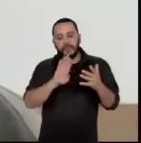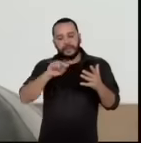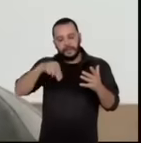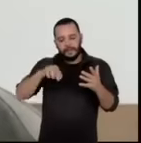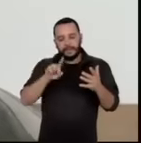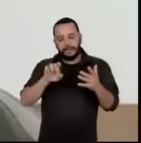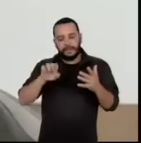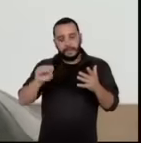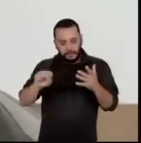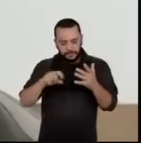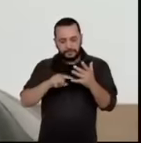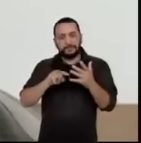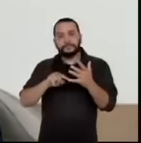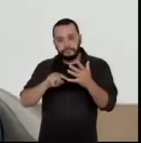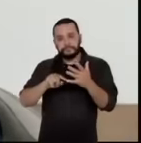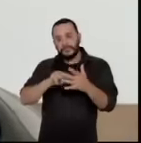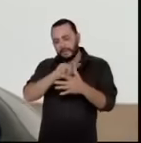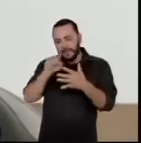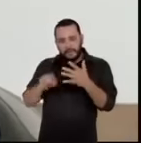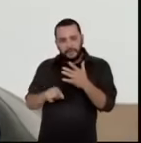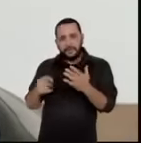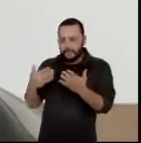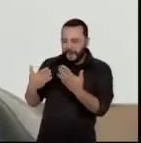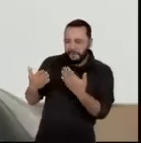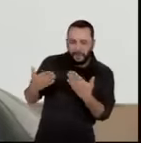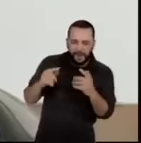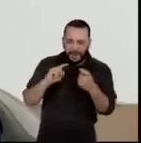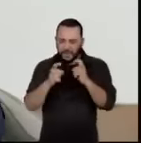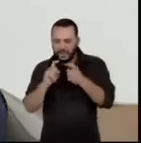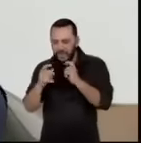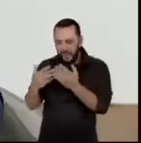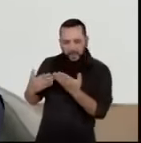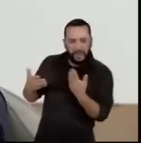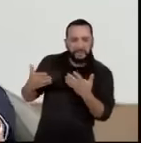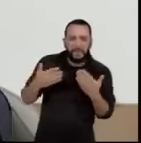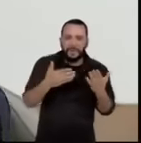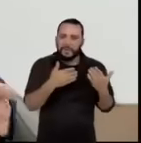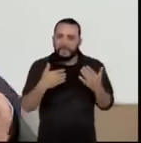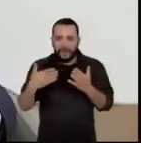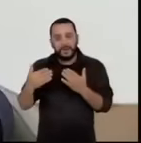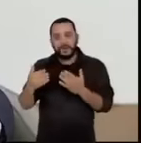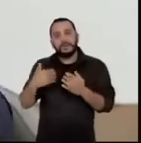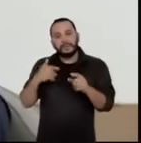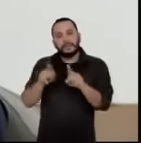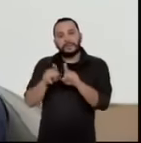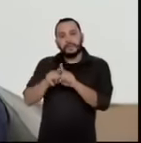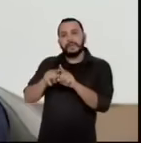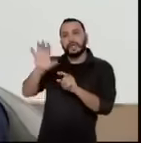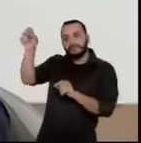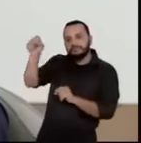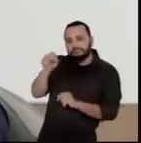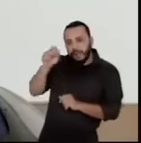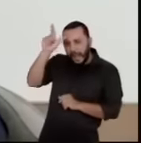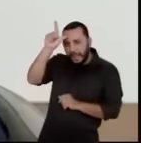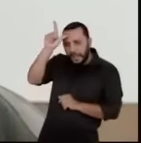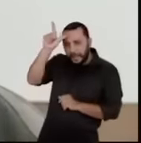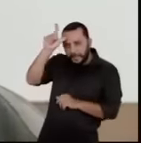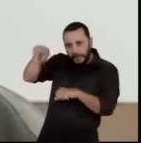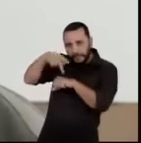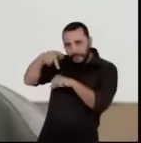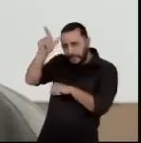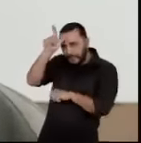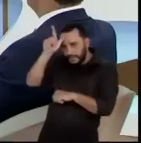esses pontos que eu estou me referindo aqui. Fomos conversar com os doadores, Alemanha e Noruega, eu conversei rapidamente com